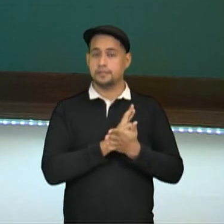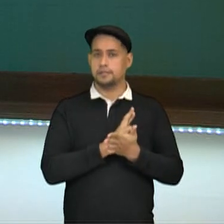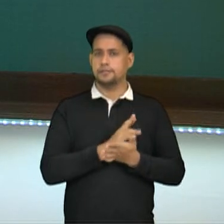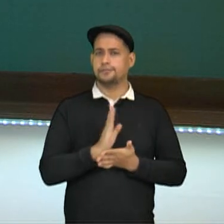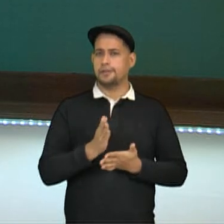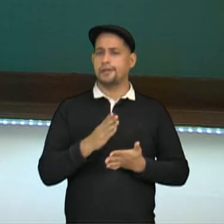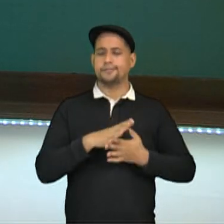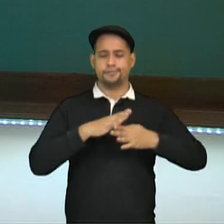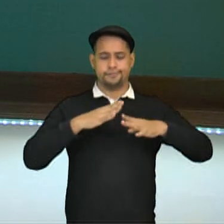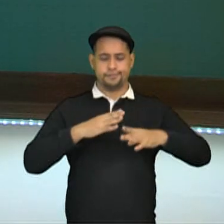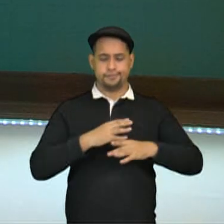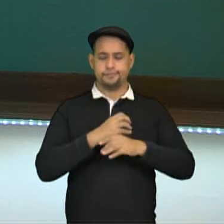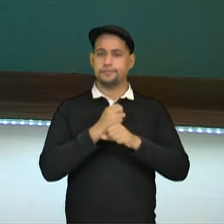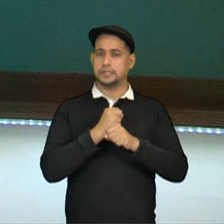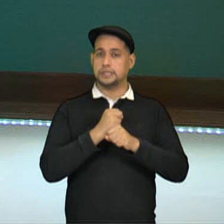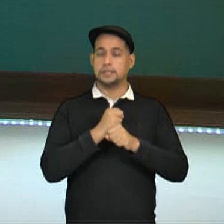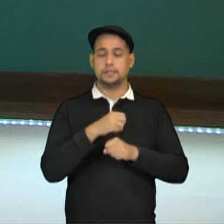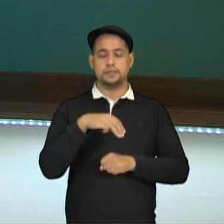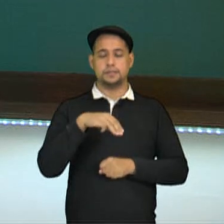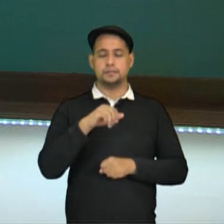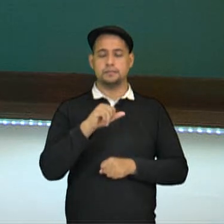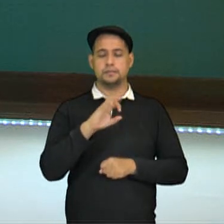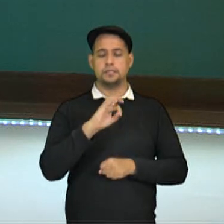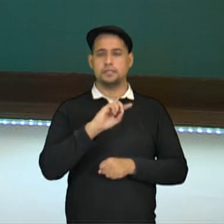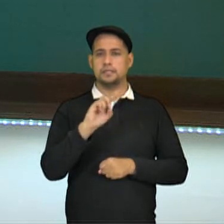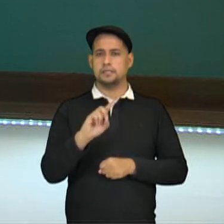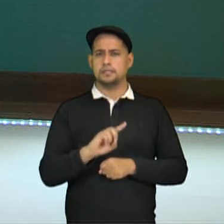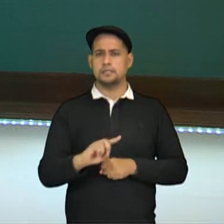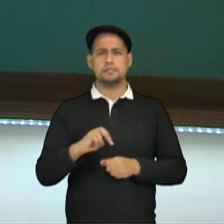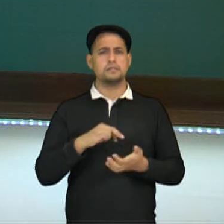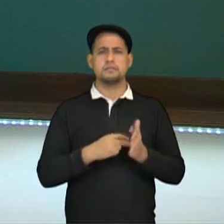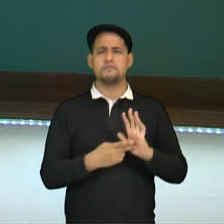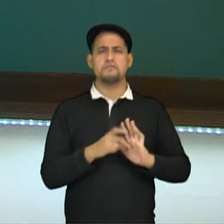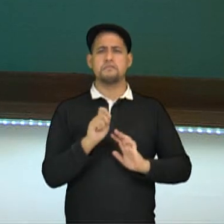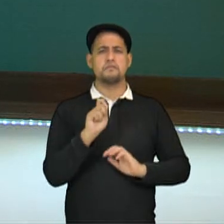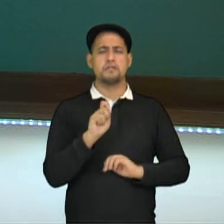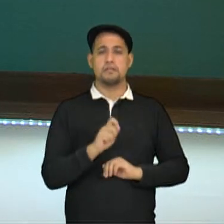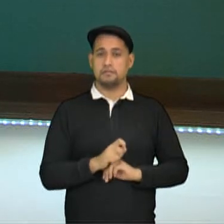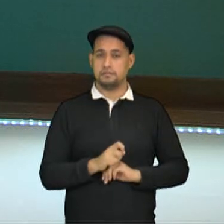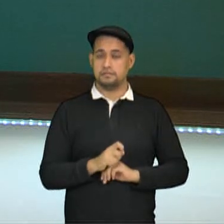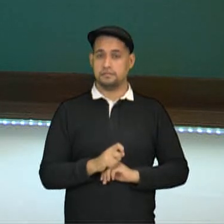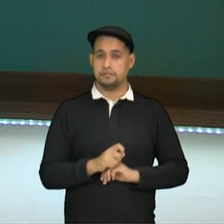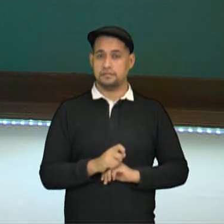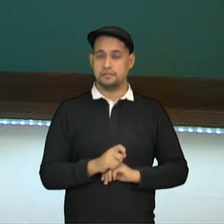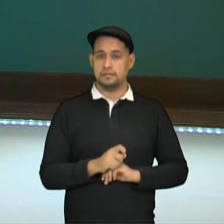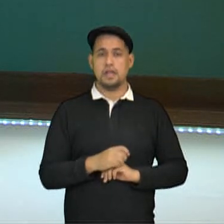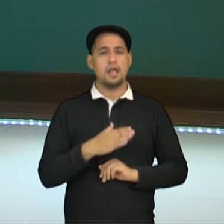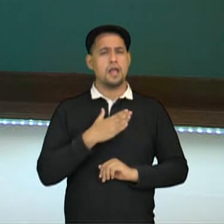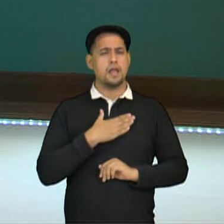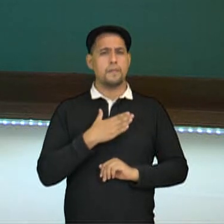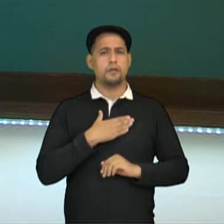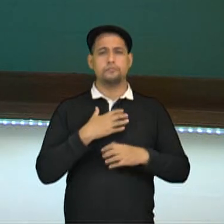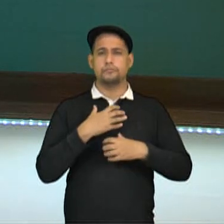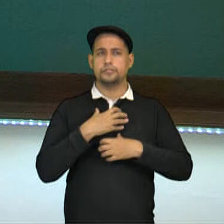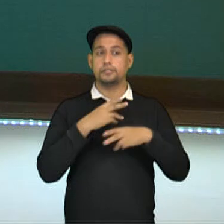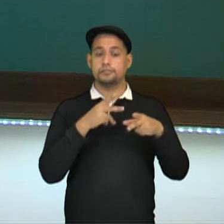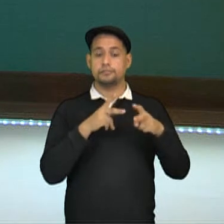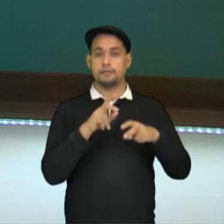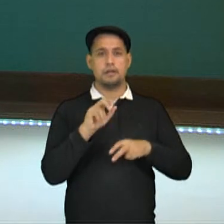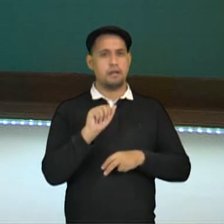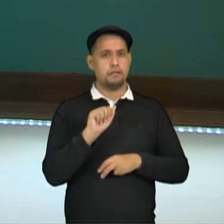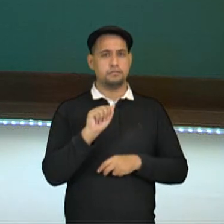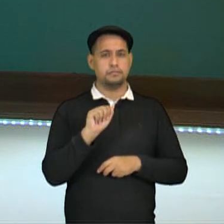dessa multiplicação de matrizes vai ser o quê? Ó? A minha linha de